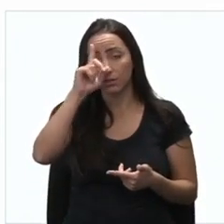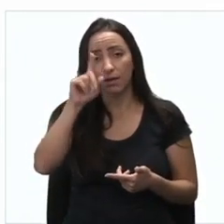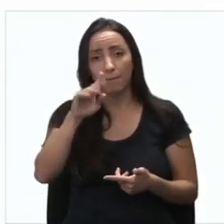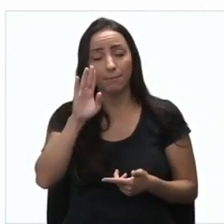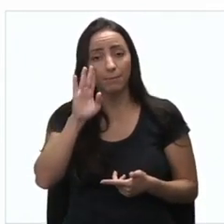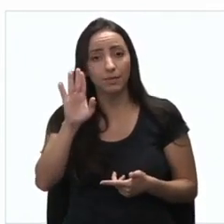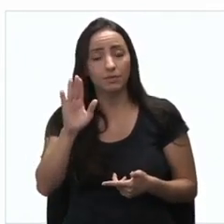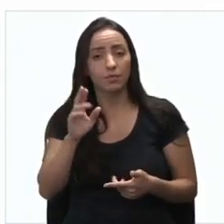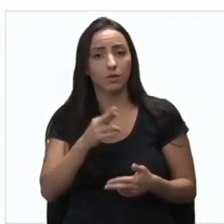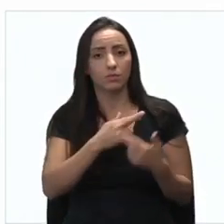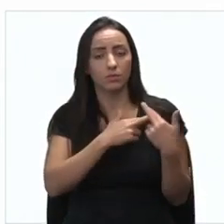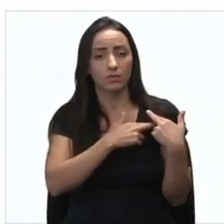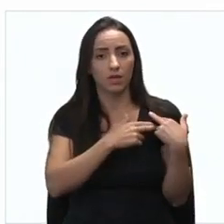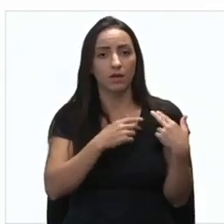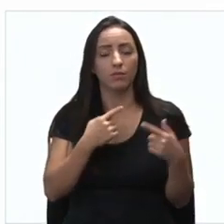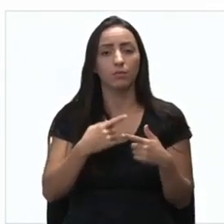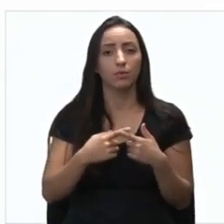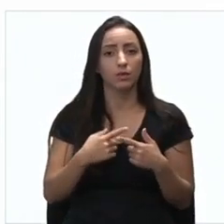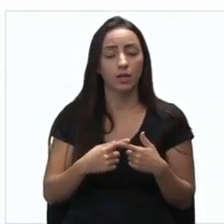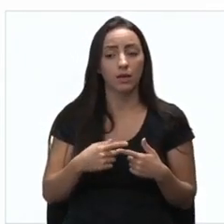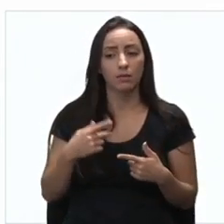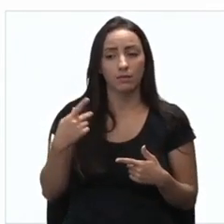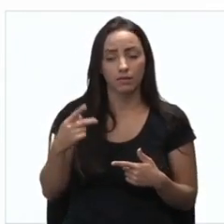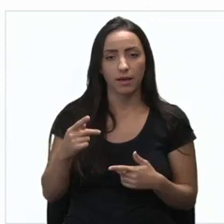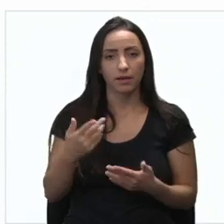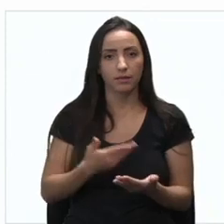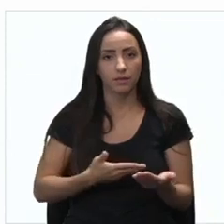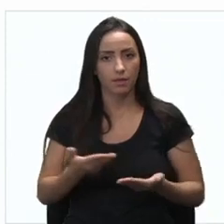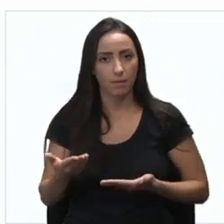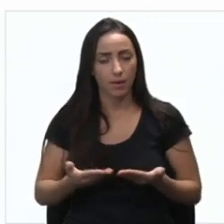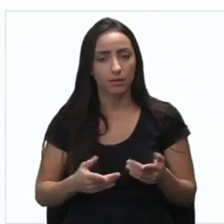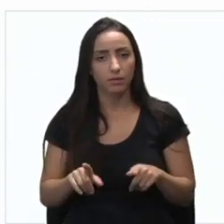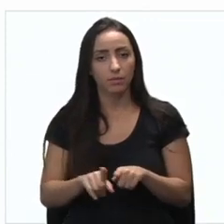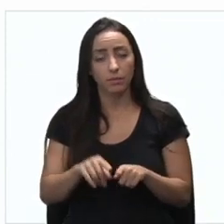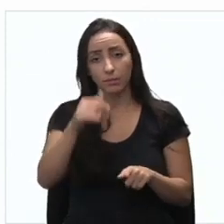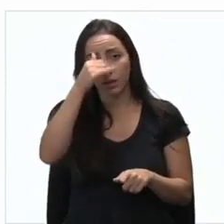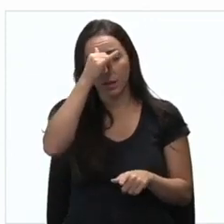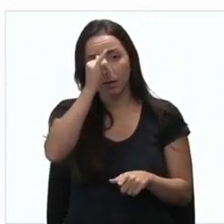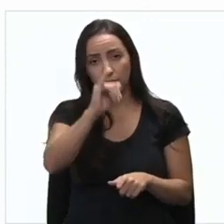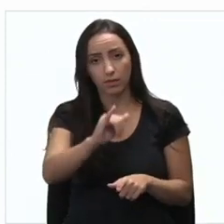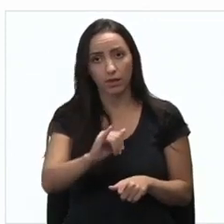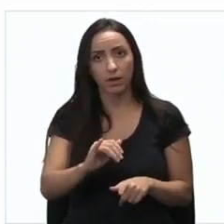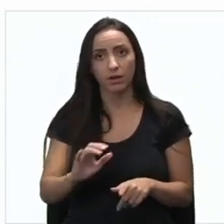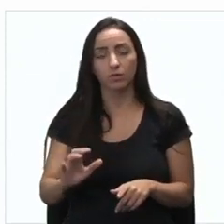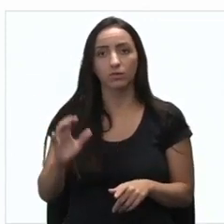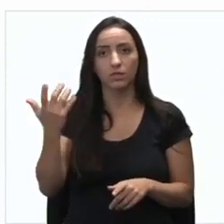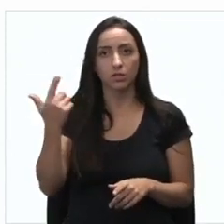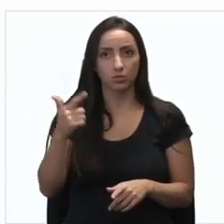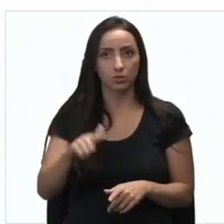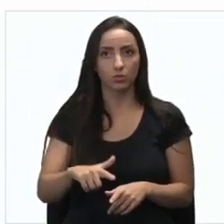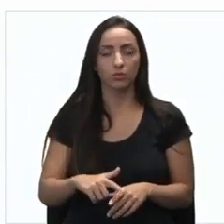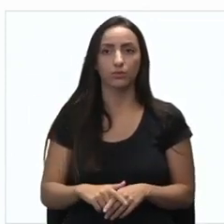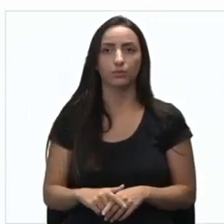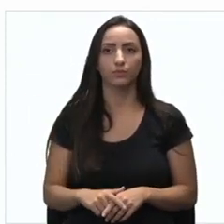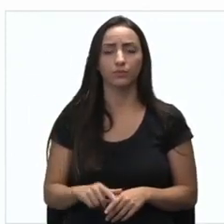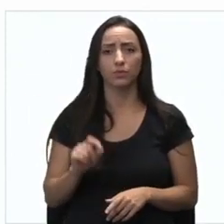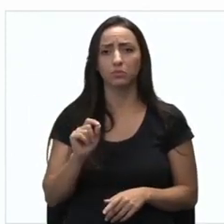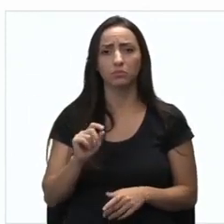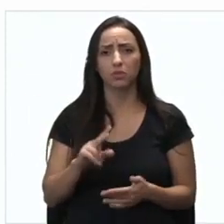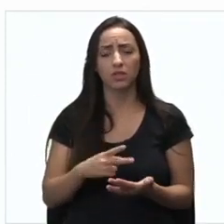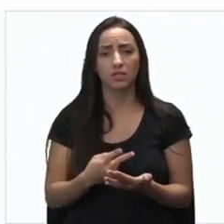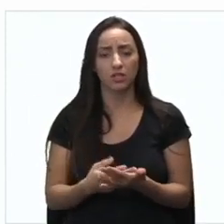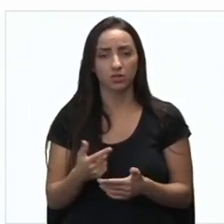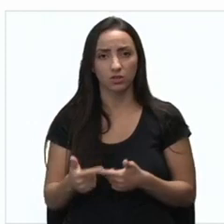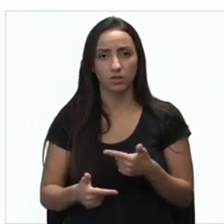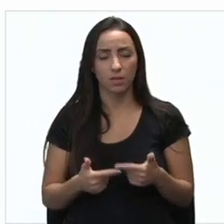pelo tratamento dela e para evitar novas ocorrências. O que é um acidente de trabalho?